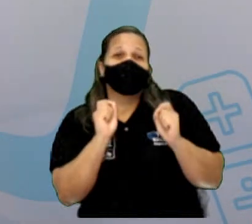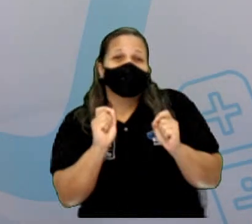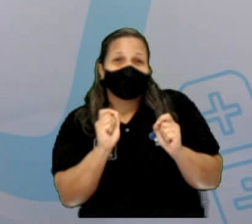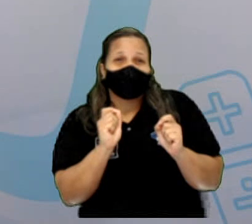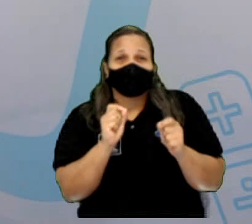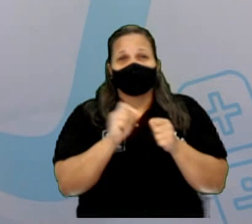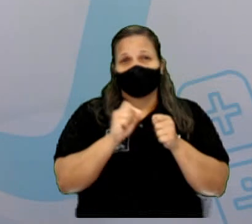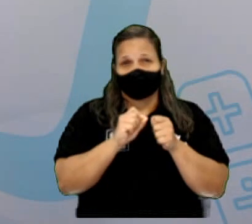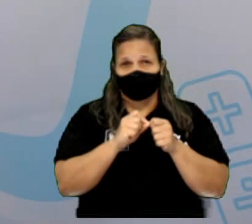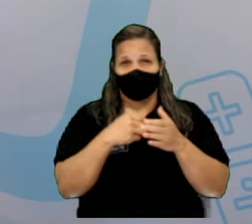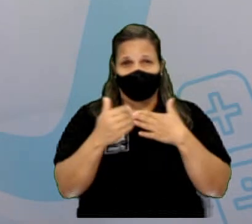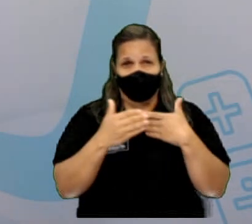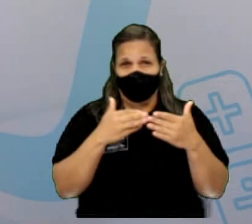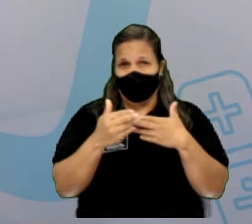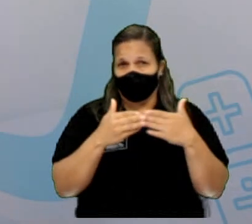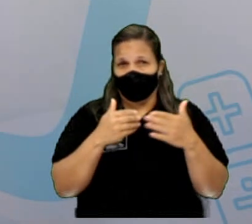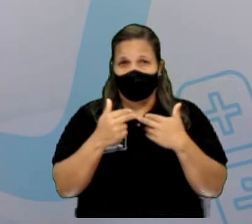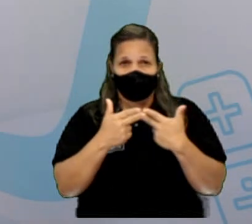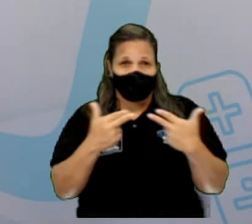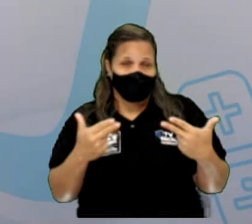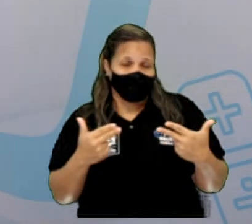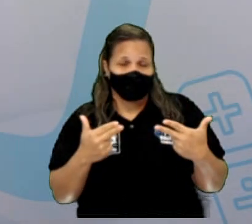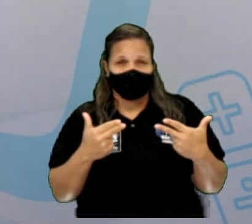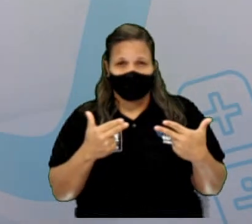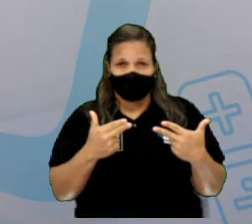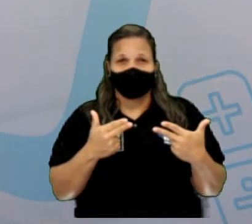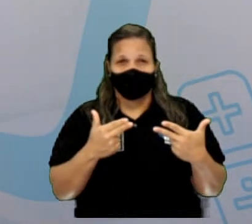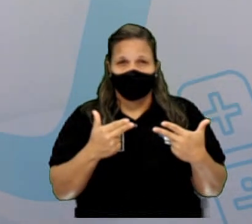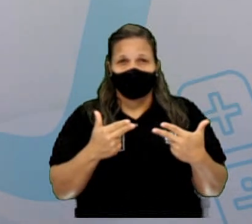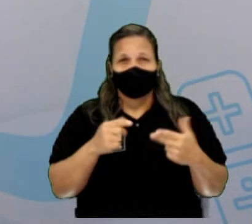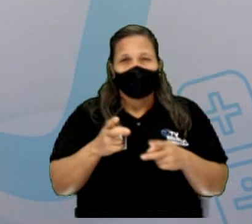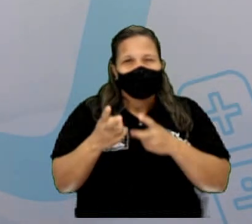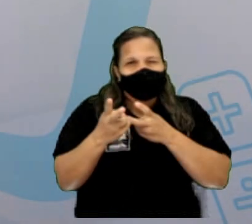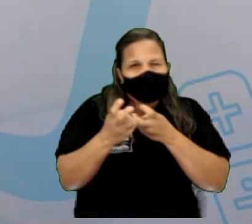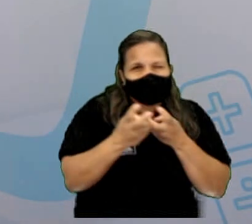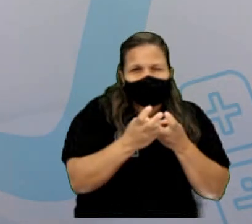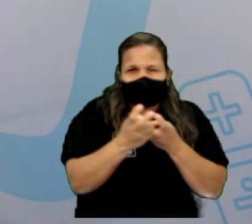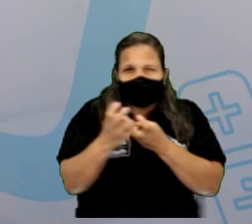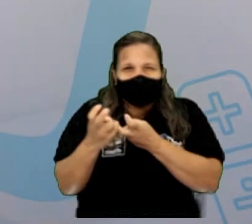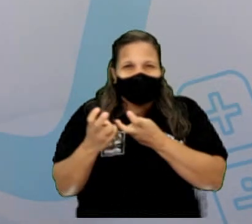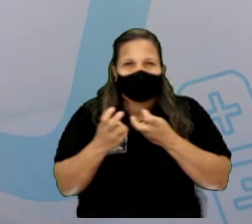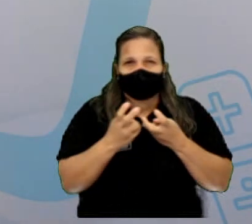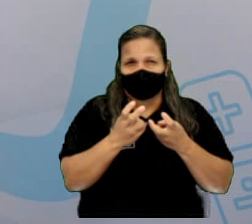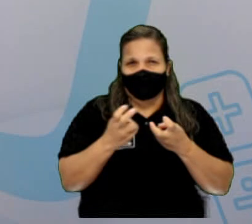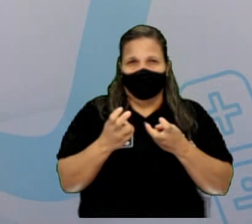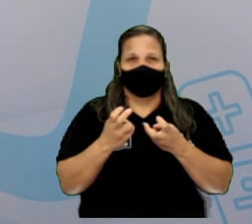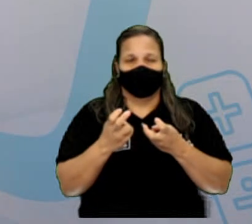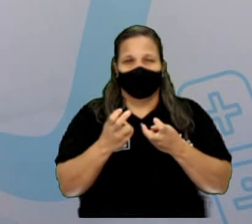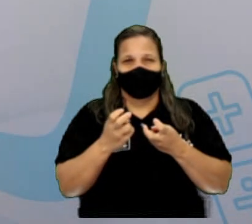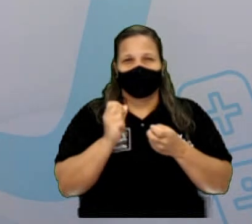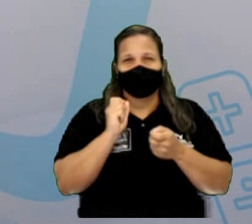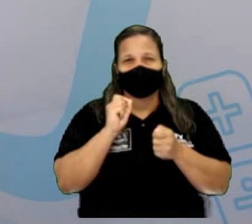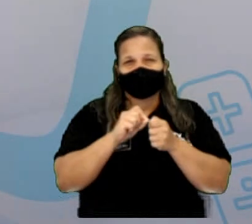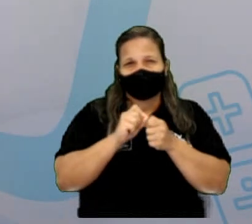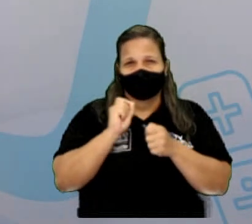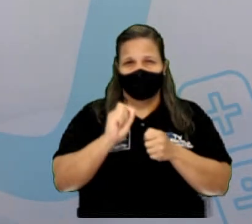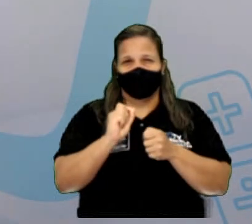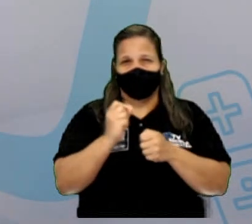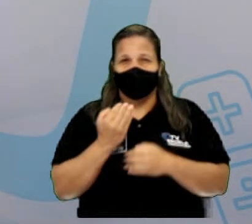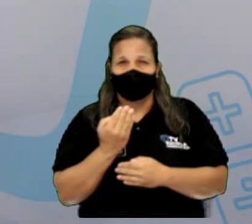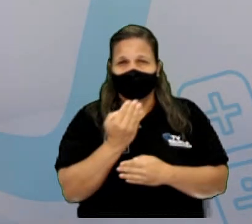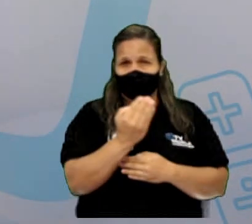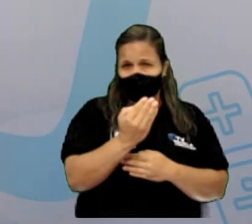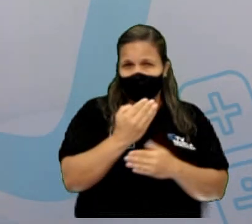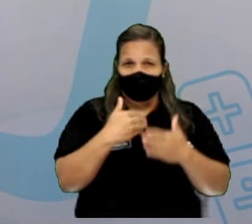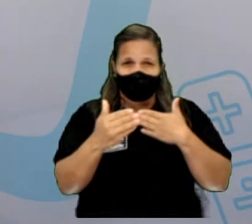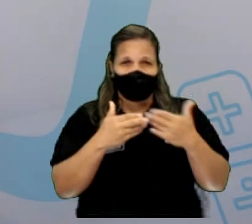raspagem, enfim, toda essa capacidade que o atleta tem de tomar decisões frente às situações de